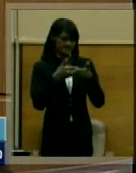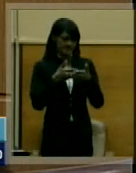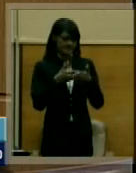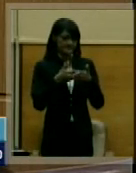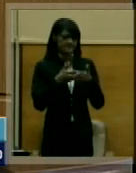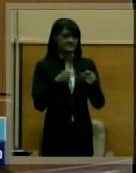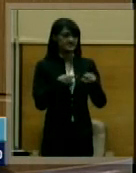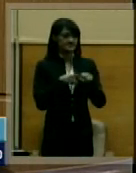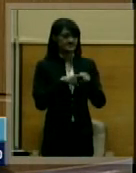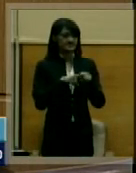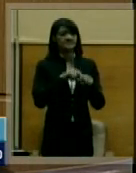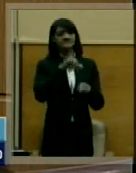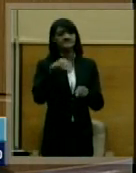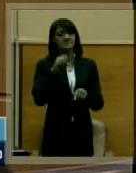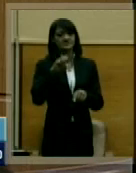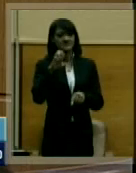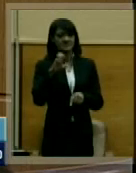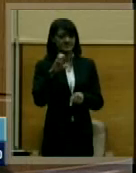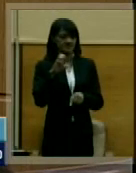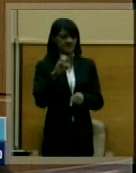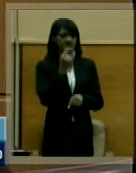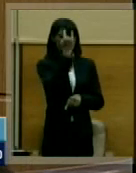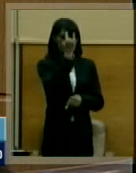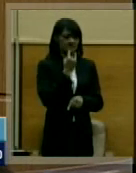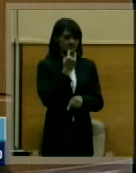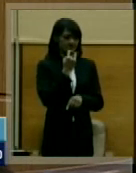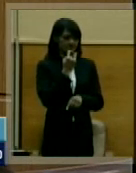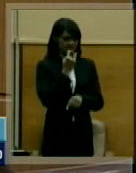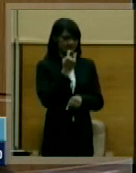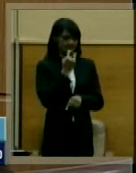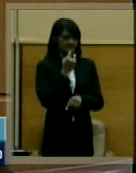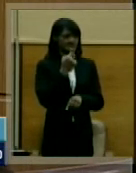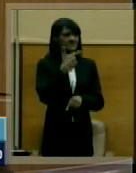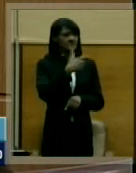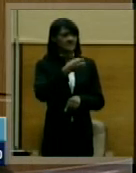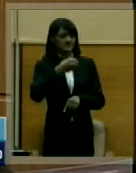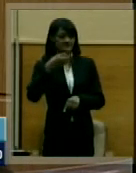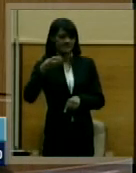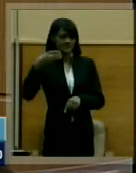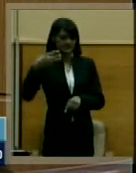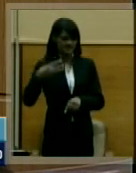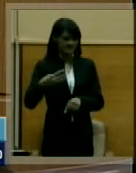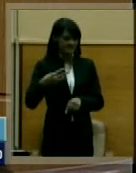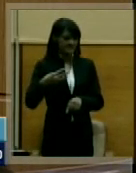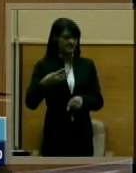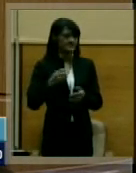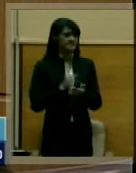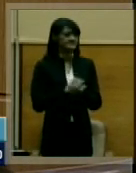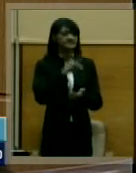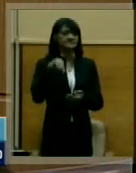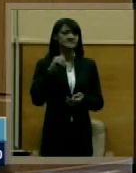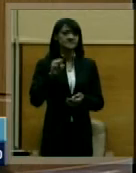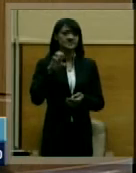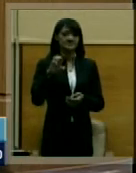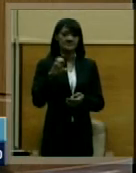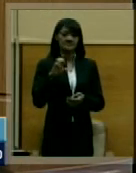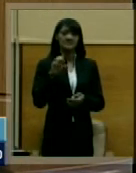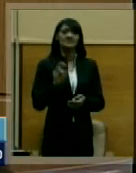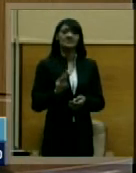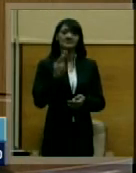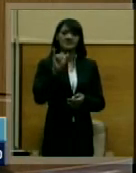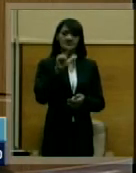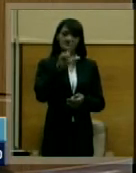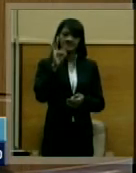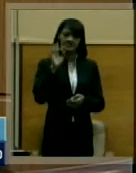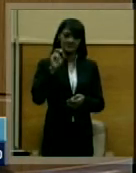deficiência visual total provocada por glaucoma em 2003. O senhor José Lúcio Alves Costa, deficiência motora, também um